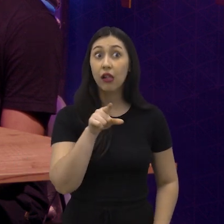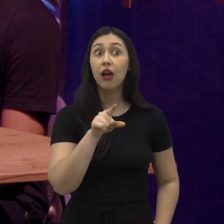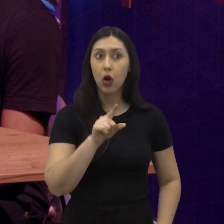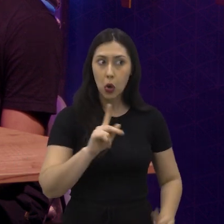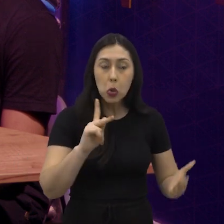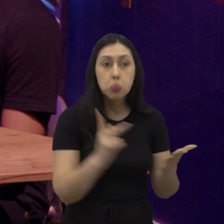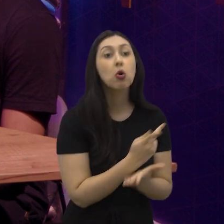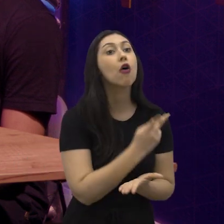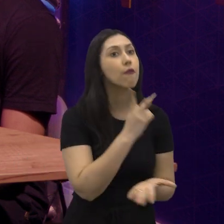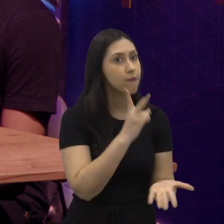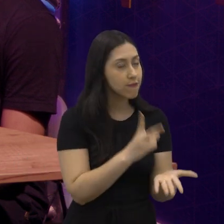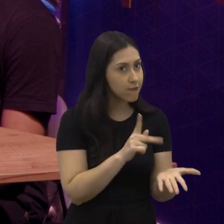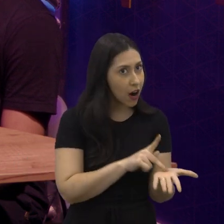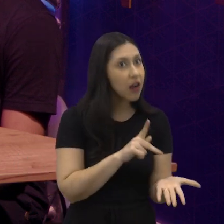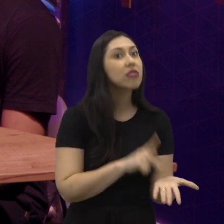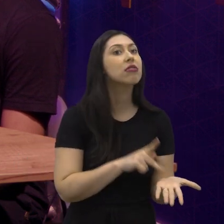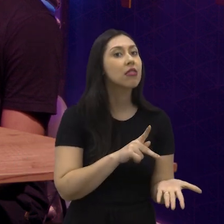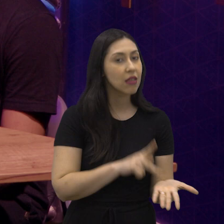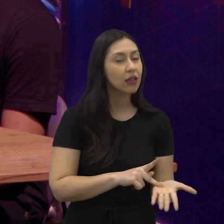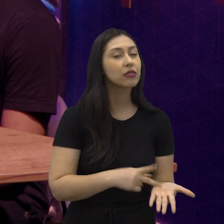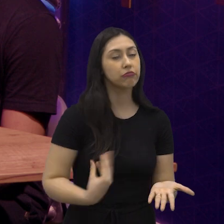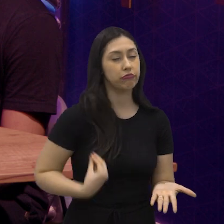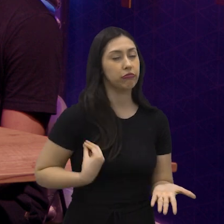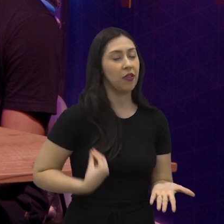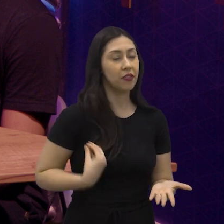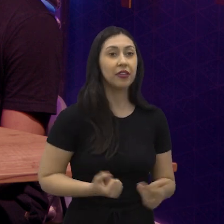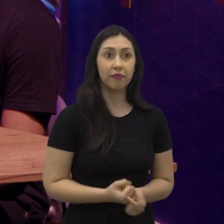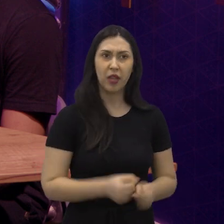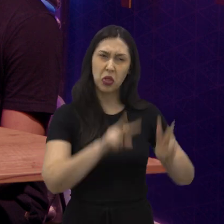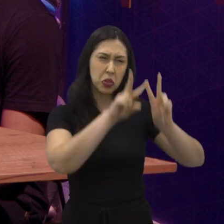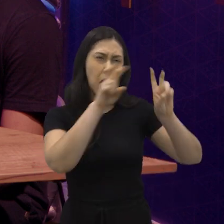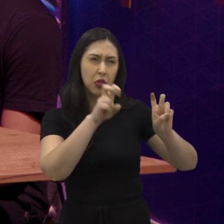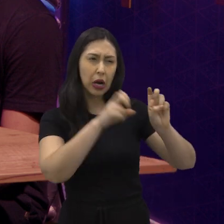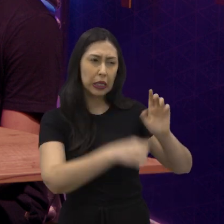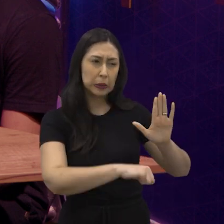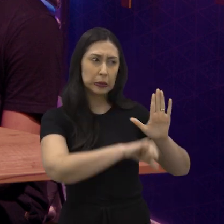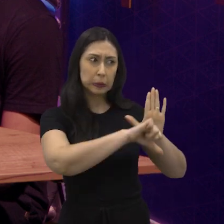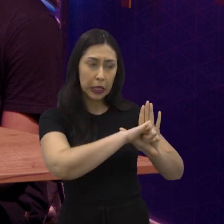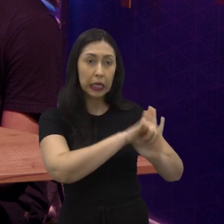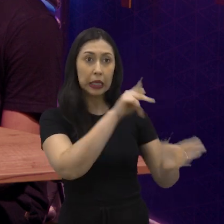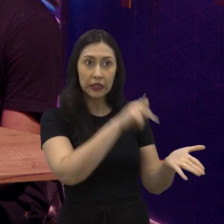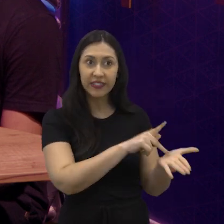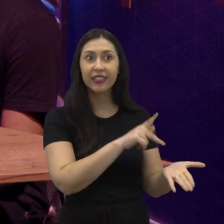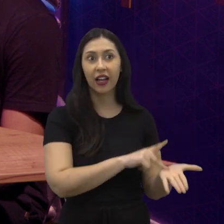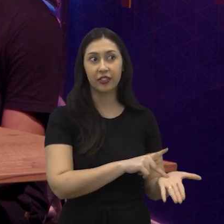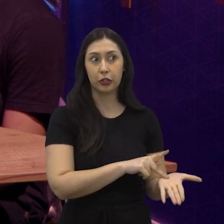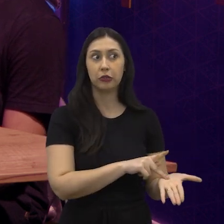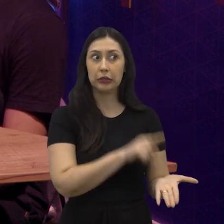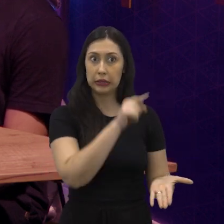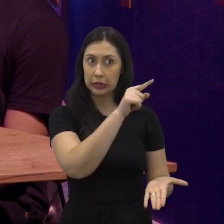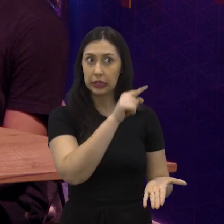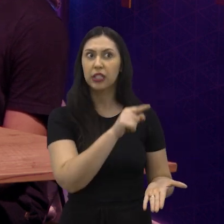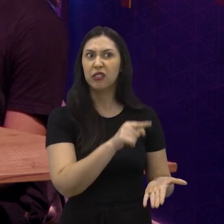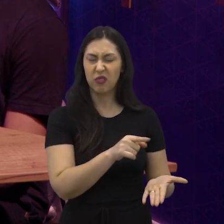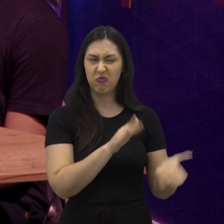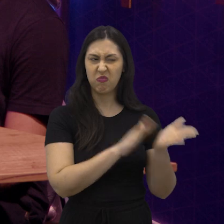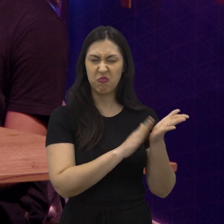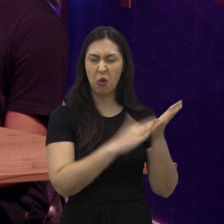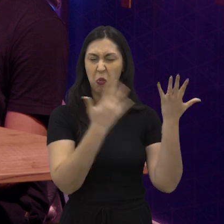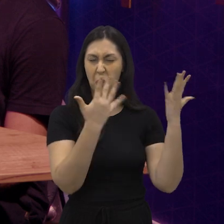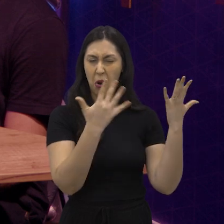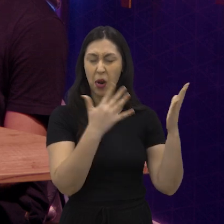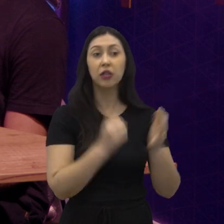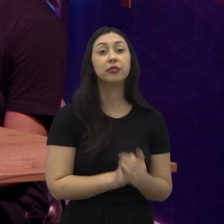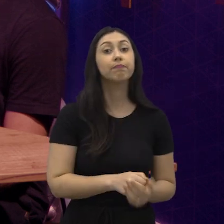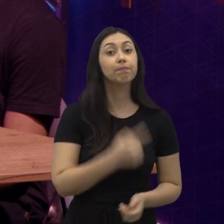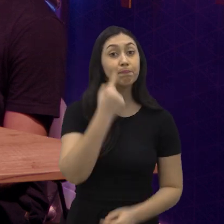é uma pessoa mais sensível e não gosta de histórias, assim, de true crime, talvez não seja uma boa, mas é uma história muito bem feita, que foi muito aclamada.